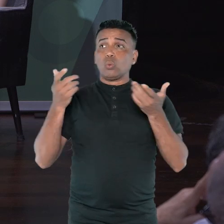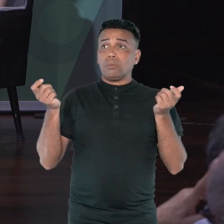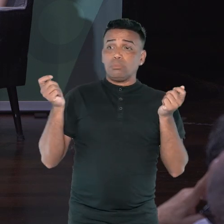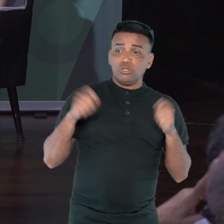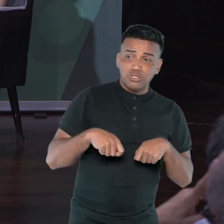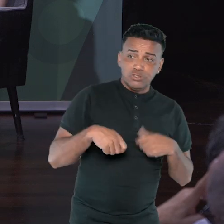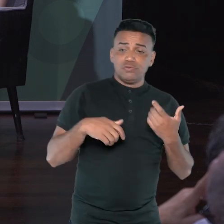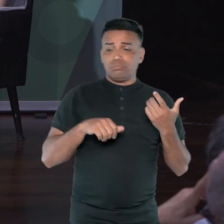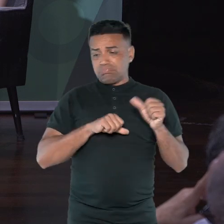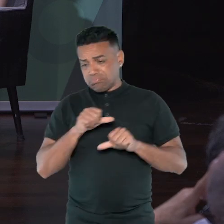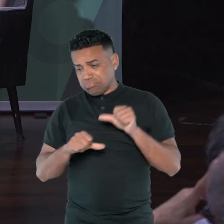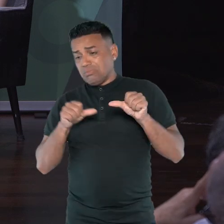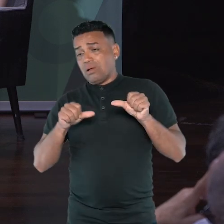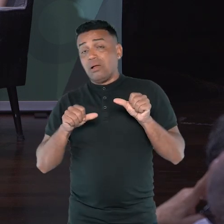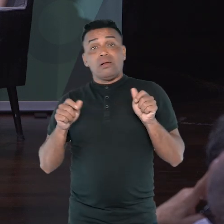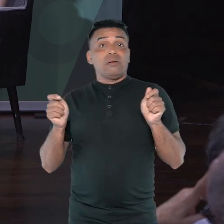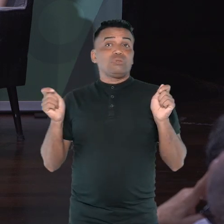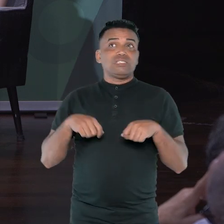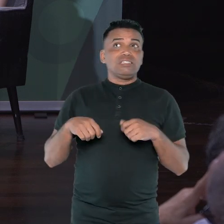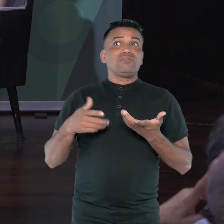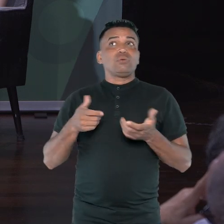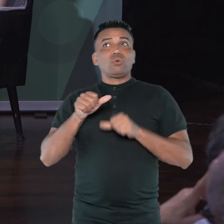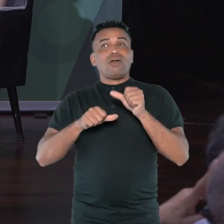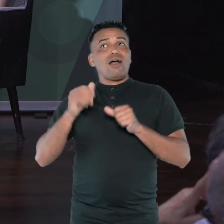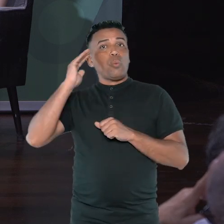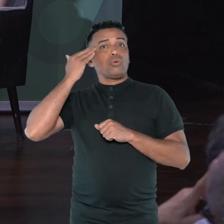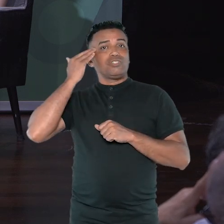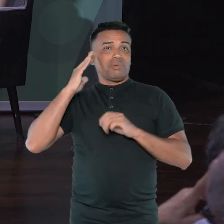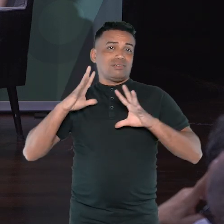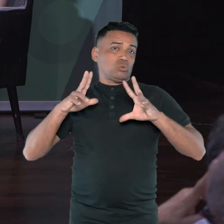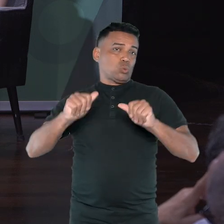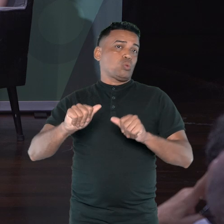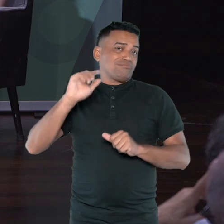deslocar, ou quando é possível mudar o rumo da compreensão das coisas?